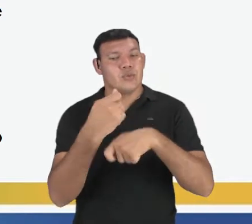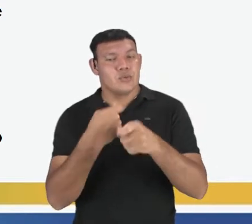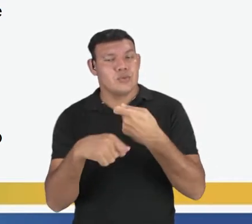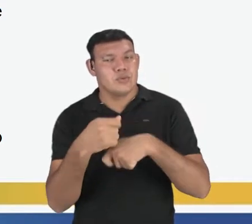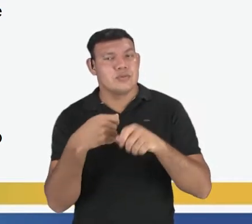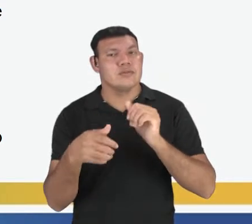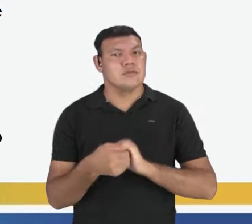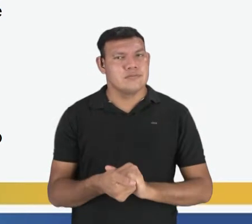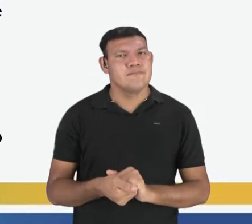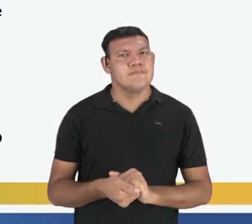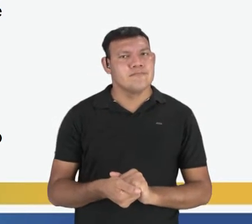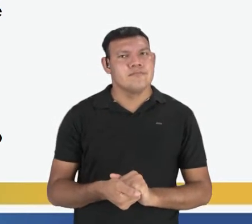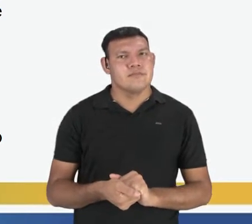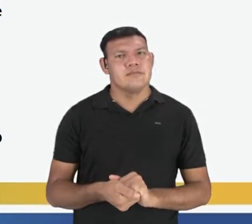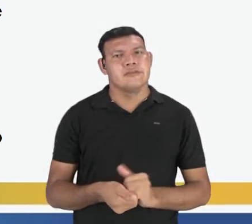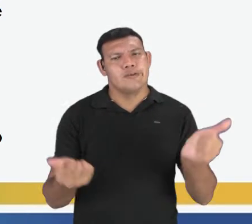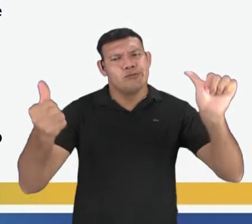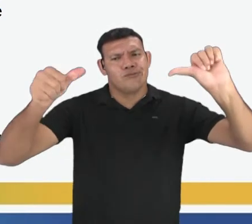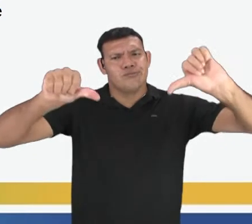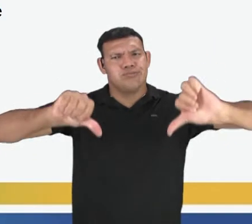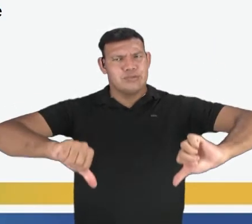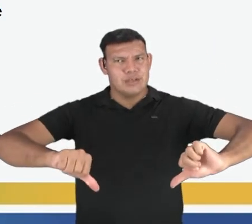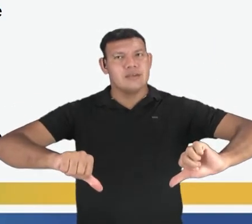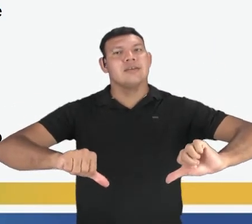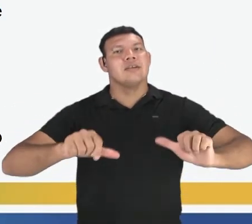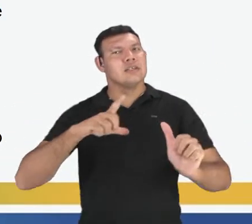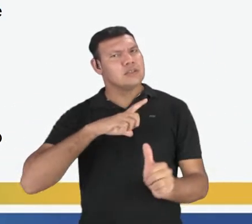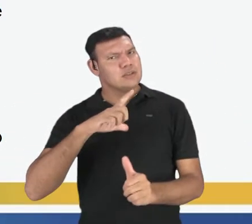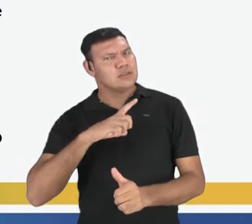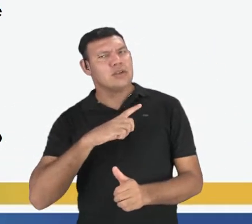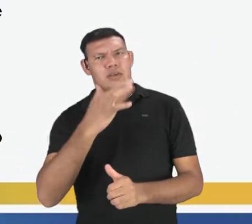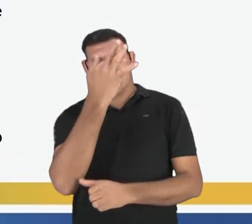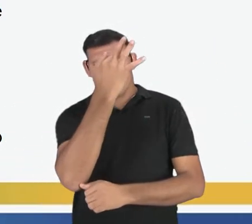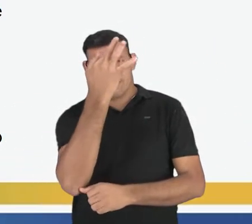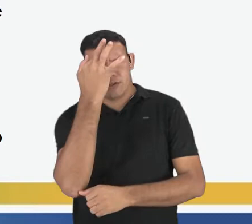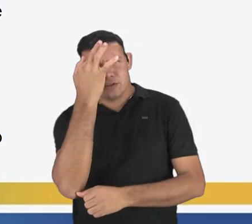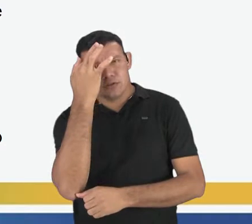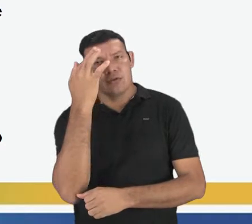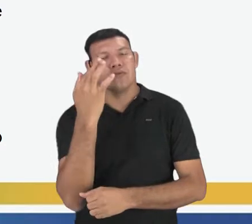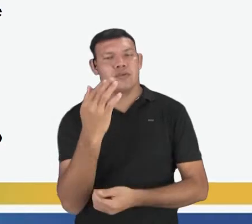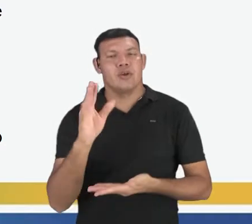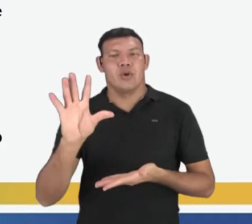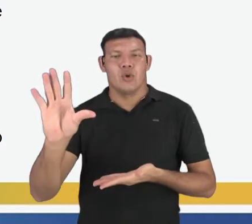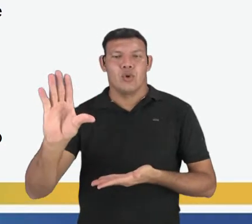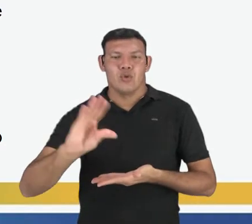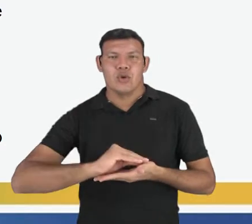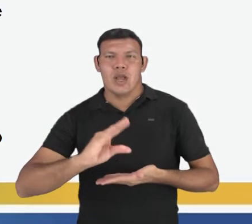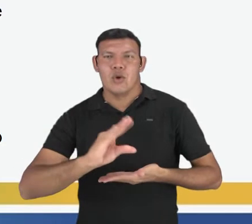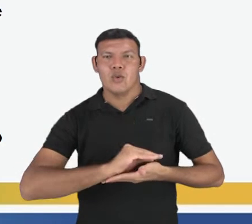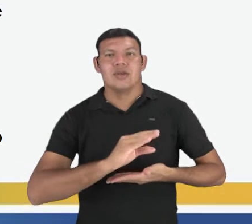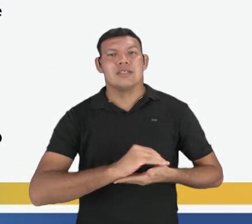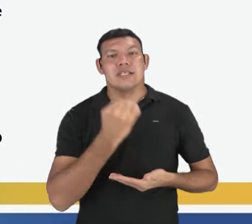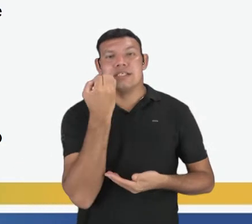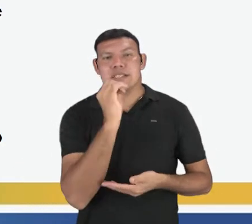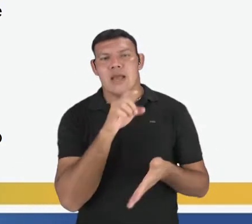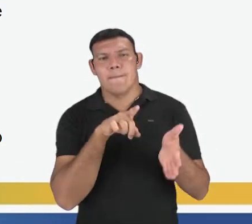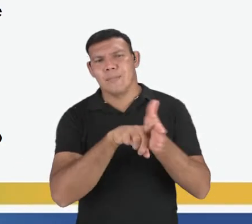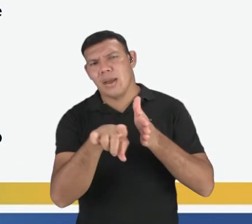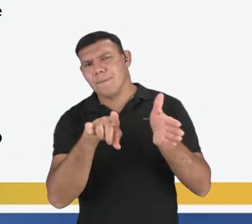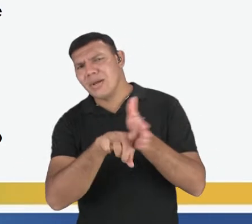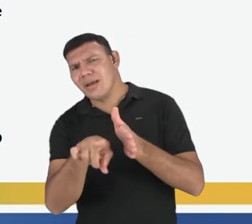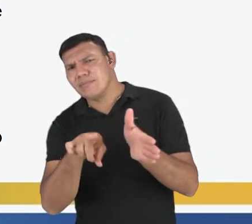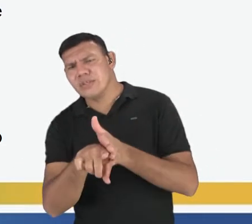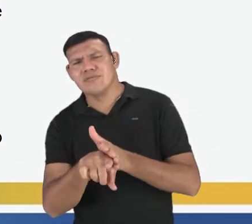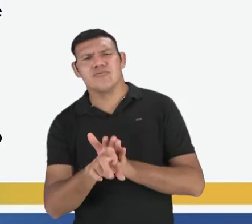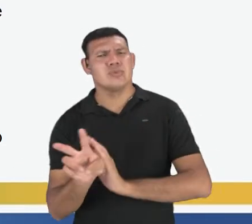vida econômica? Se tu está vivendo uma crise econômica, tu tem que ter uma filosofia para tu saber poupar, né? Se estiver questionando